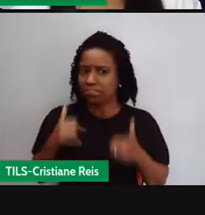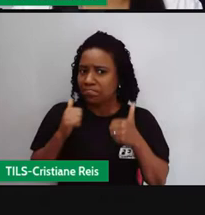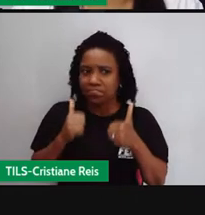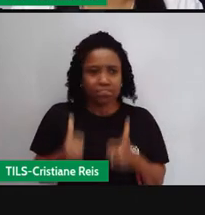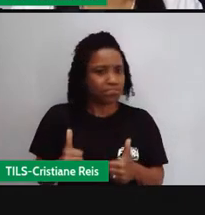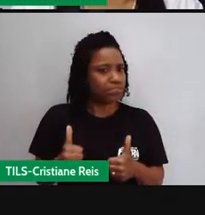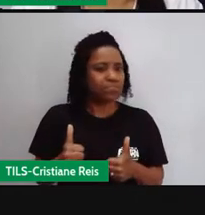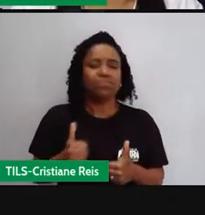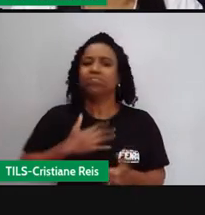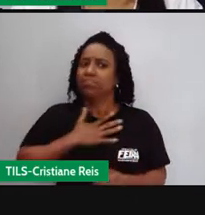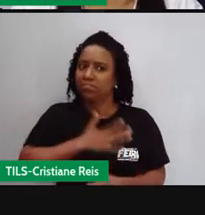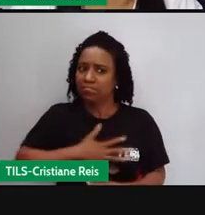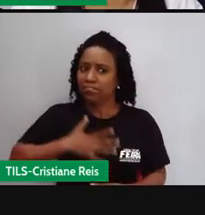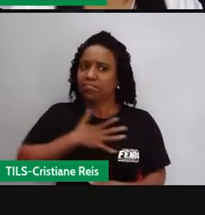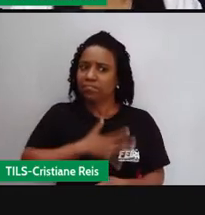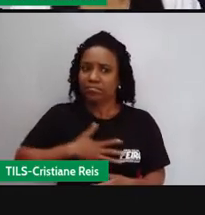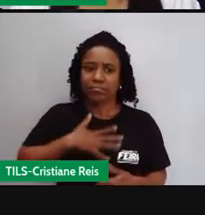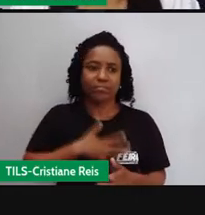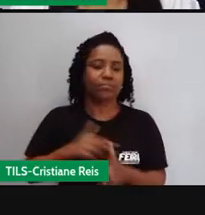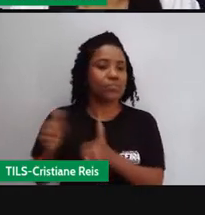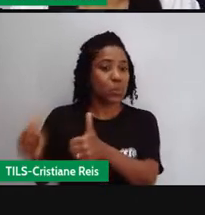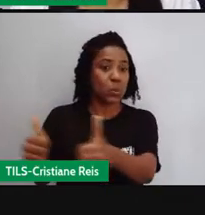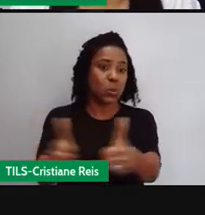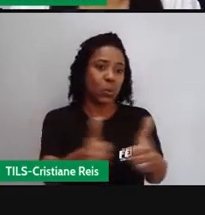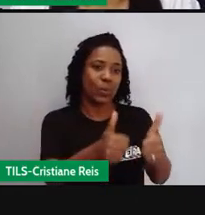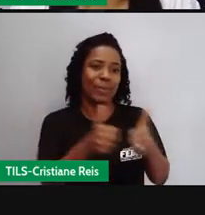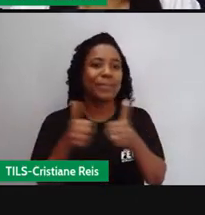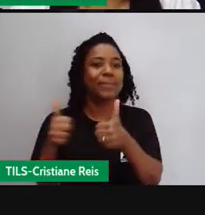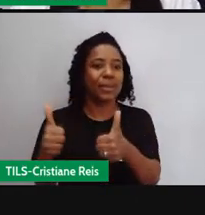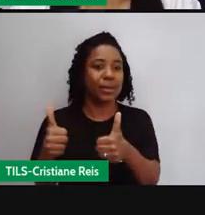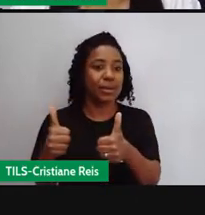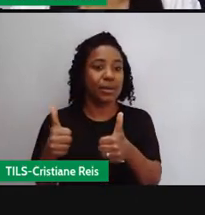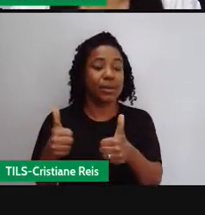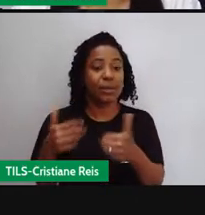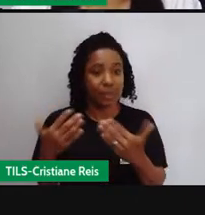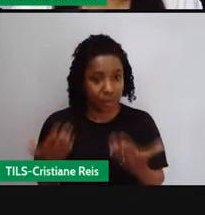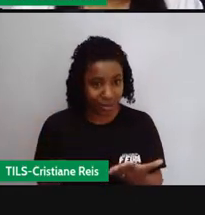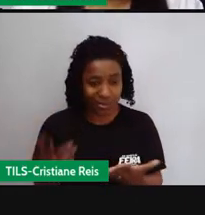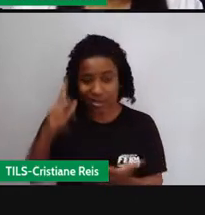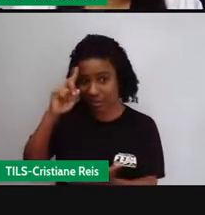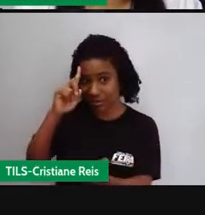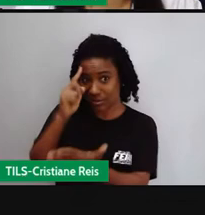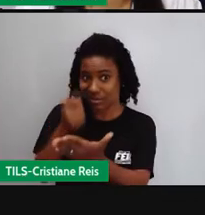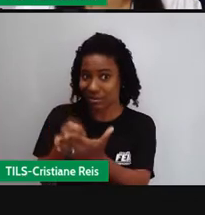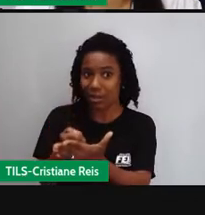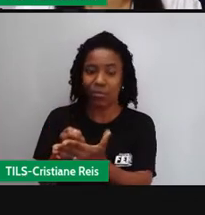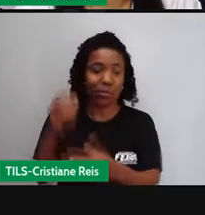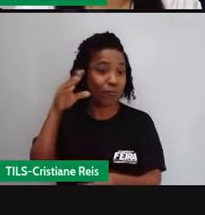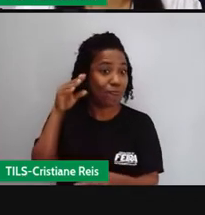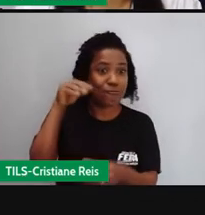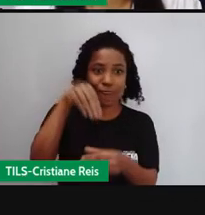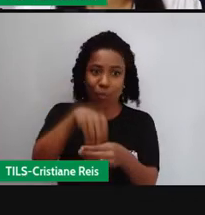é representado justamente através da escolha, do votar.